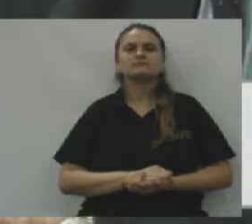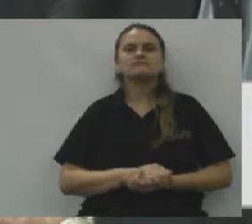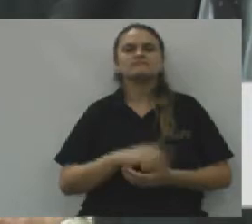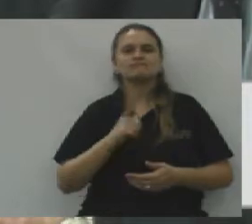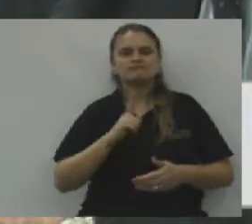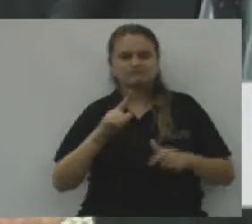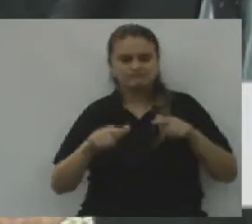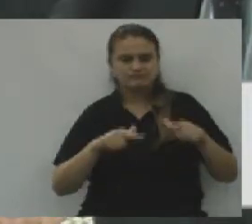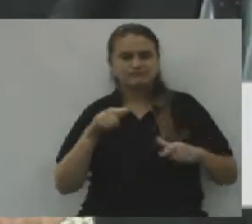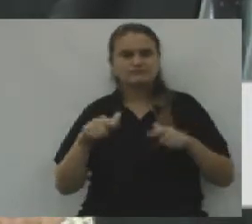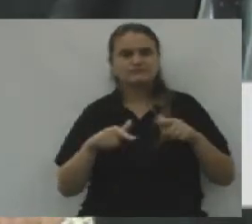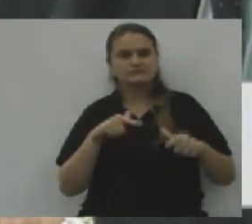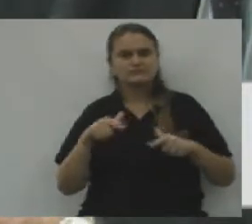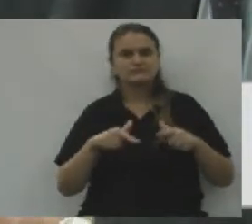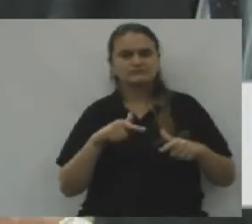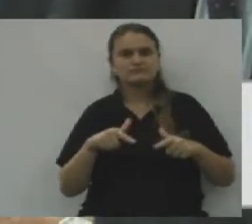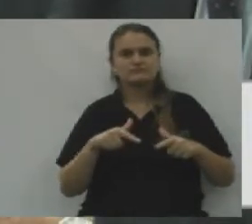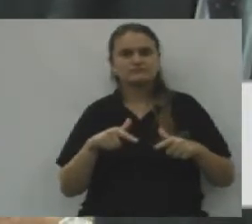Trabalha,